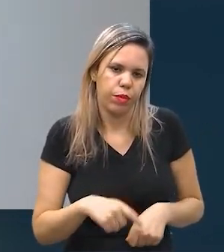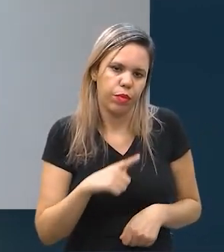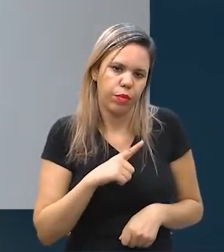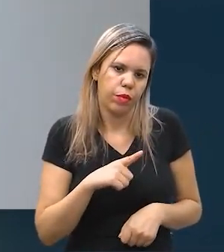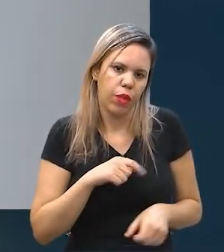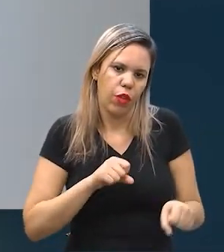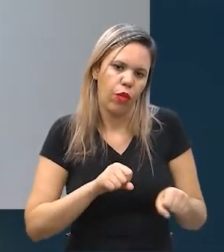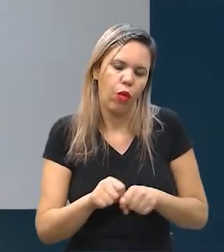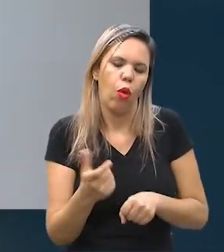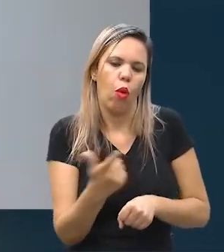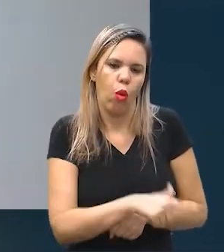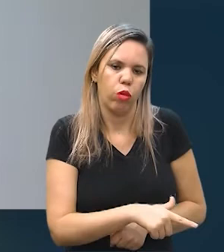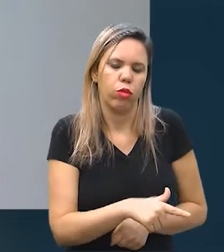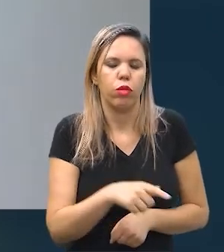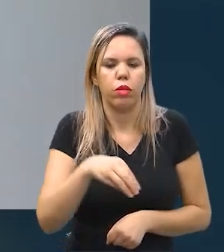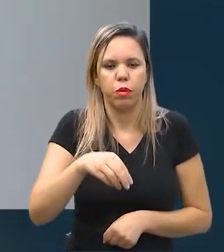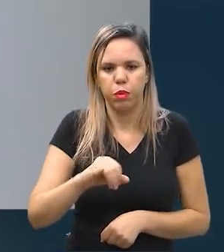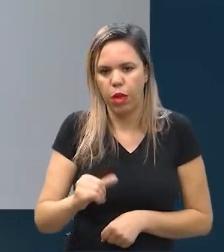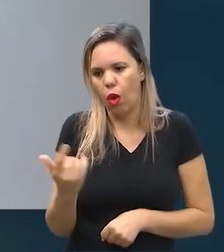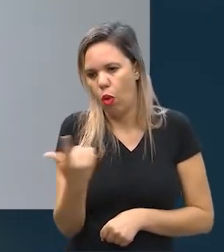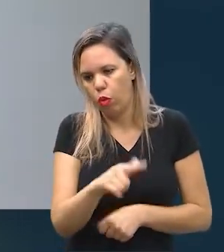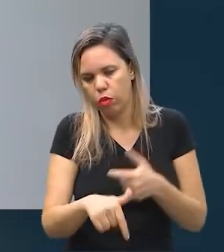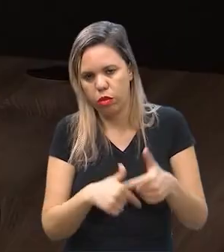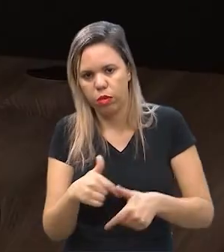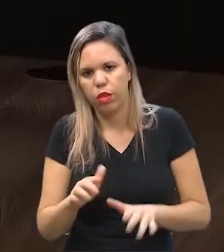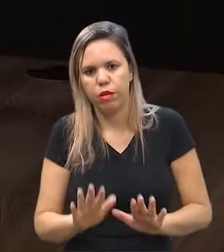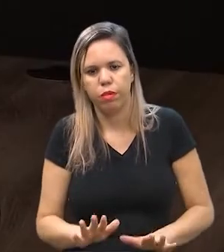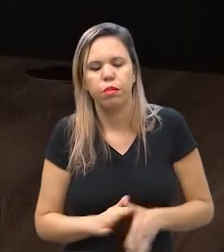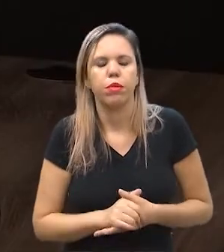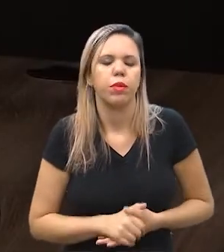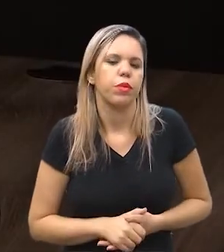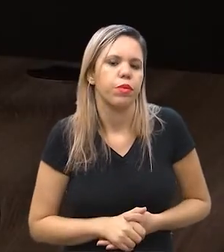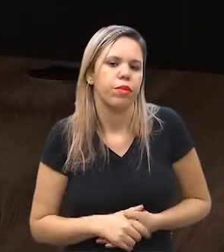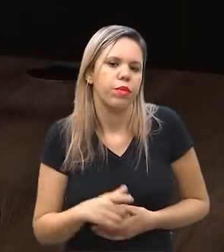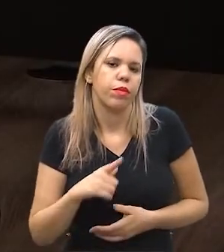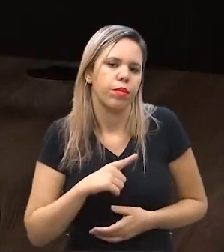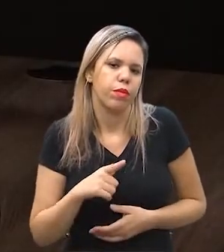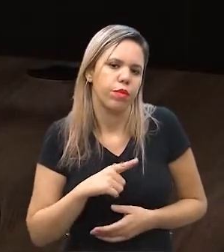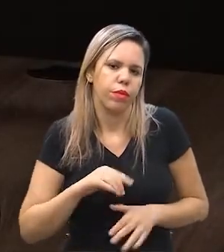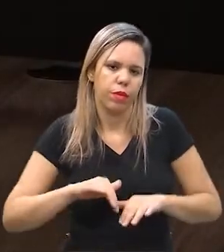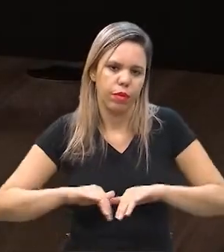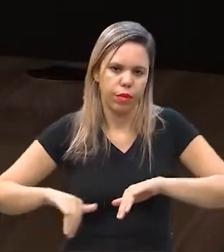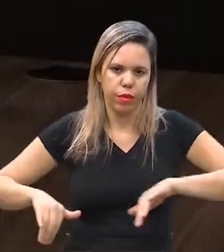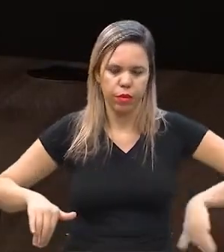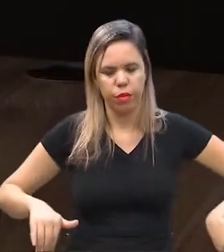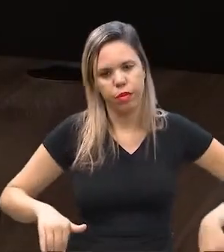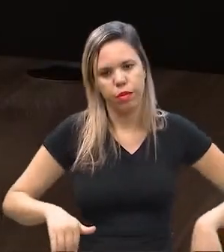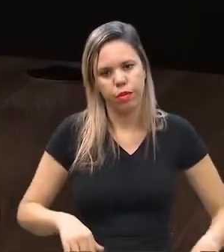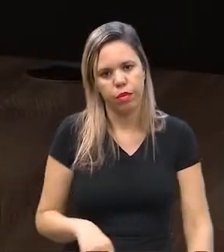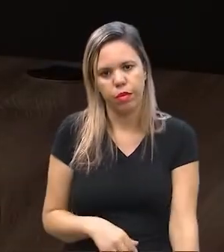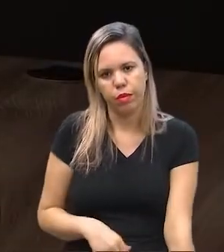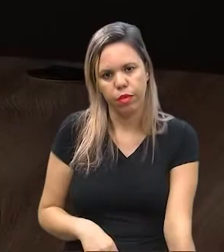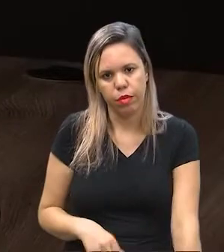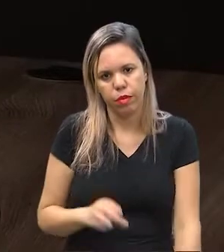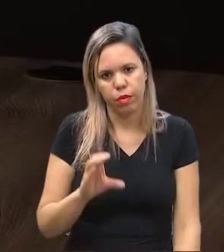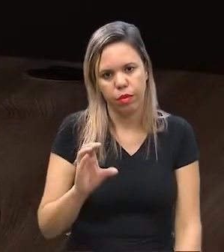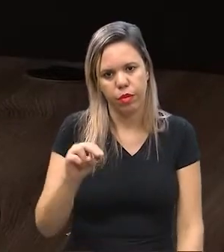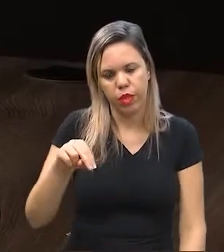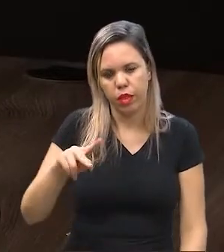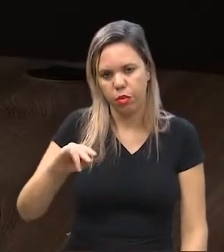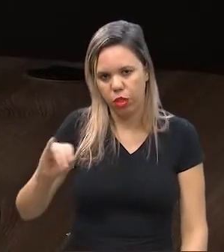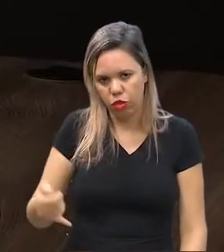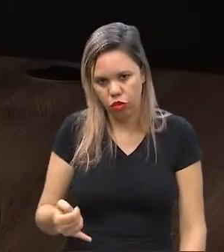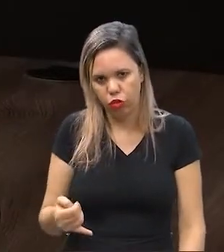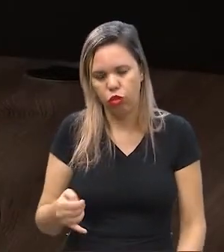também de formalização como o MEI para algumas atividades. Tá, e aí ele tem que então separar o seu CNPJ